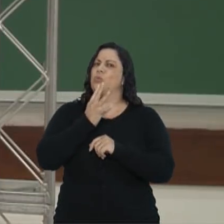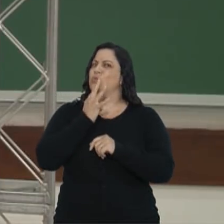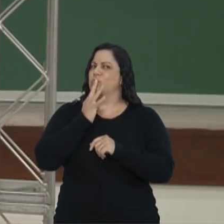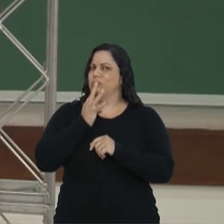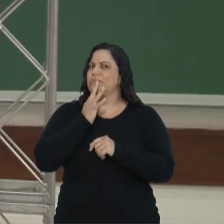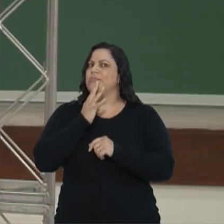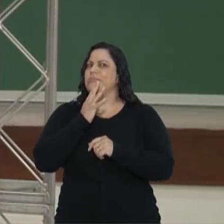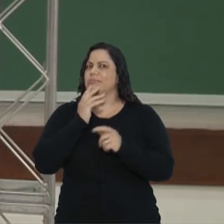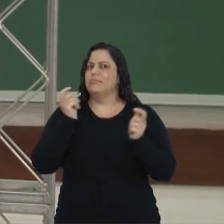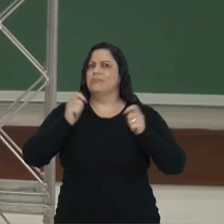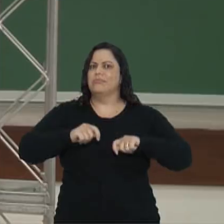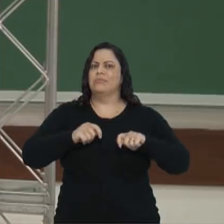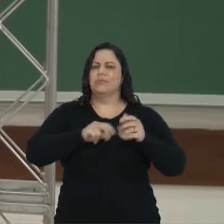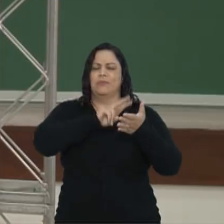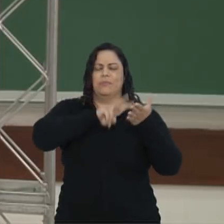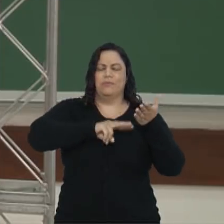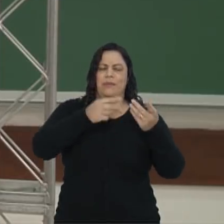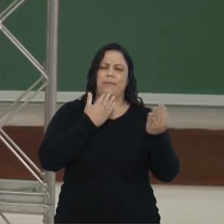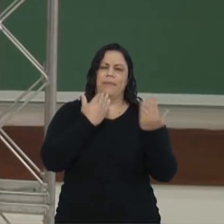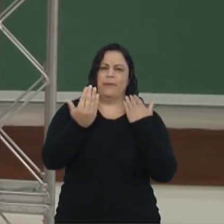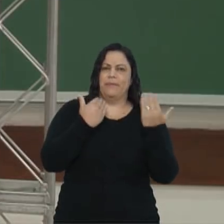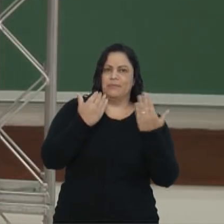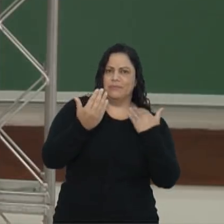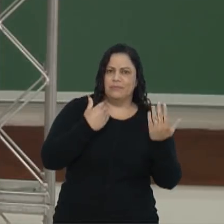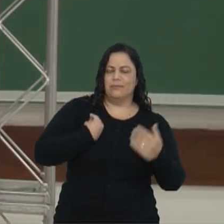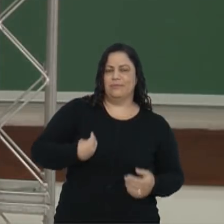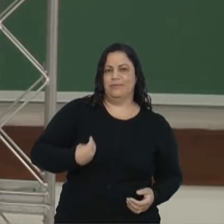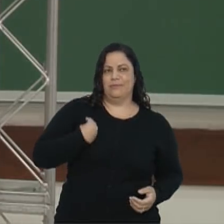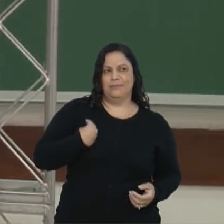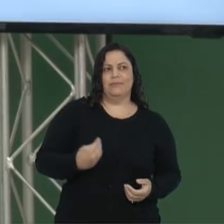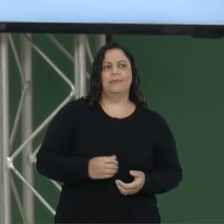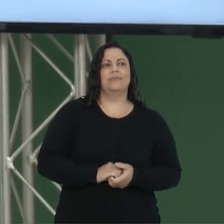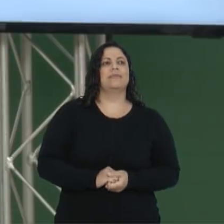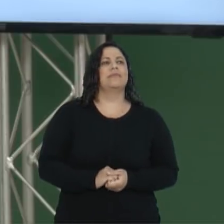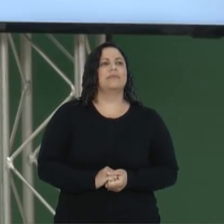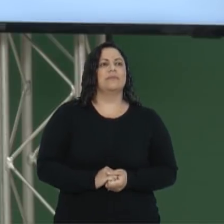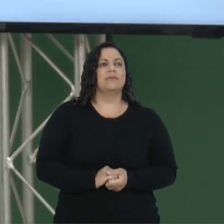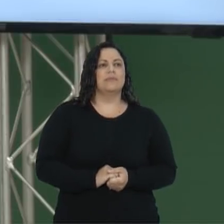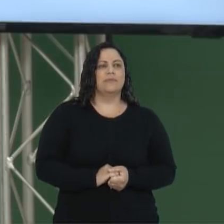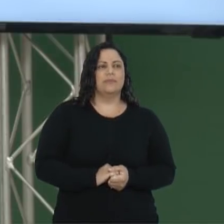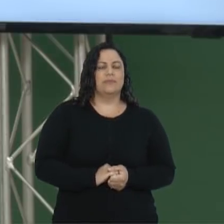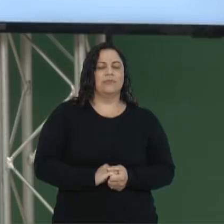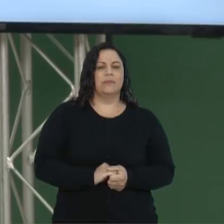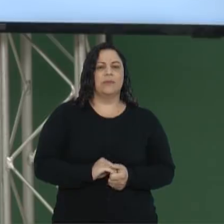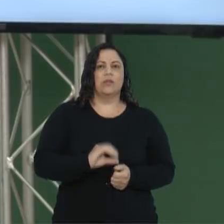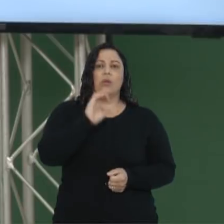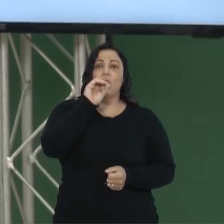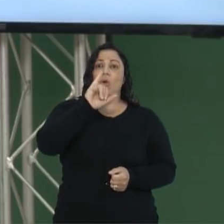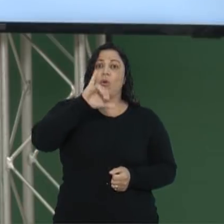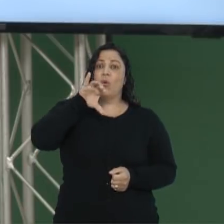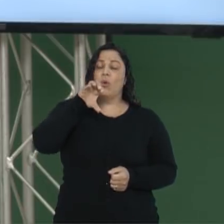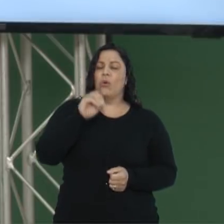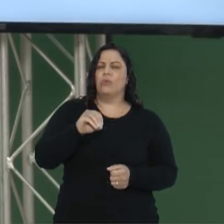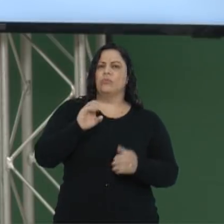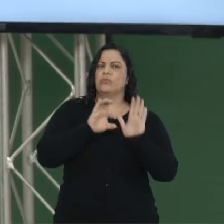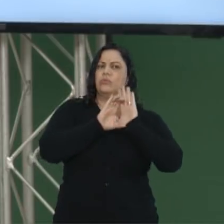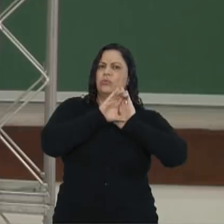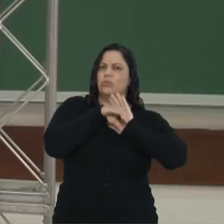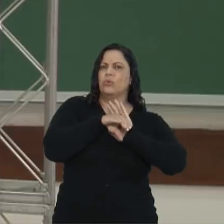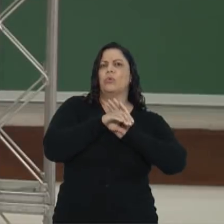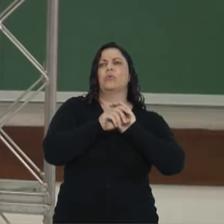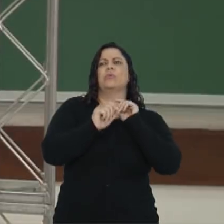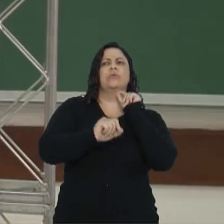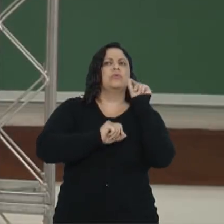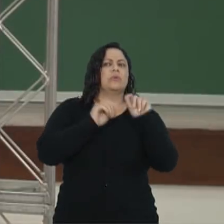outros, trazer outras discussões para a sua vida. É um conceito elaborado por Domenico de Masi na década de...